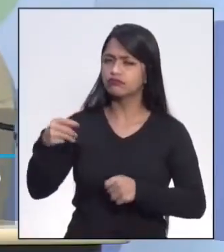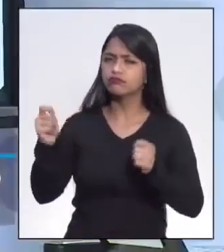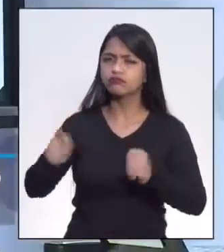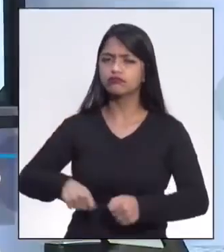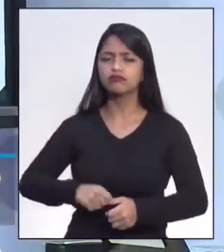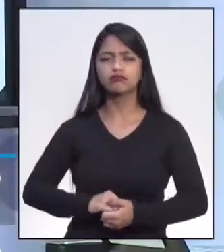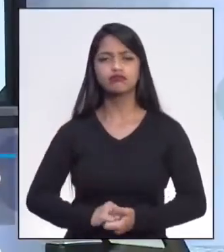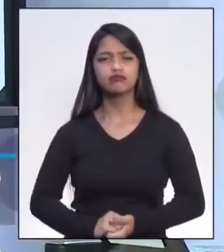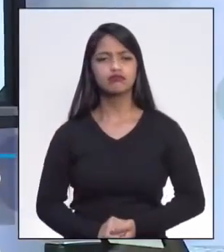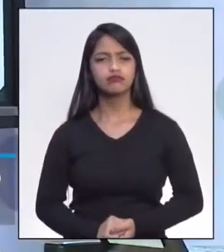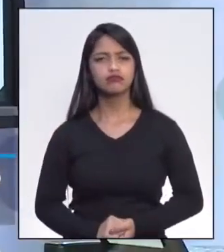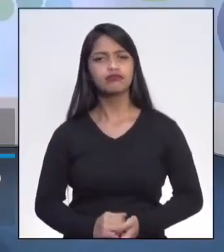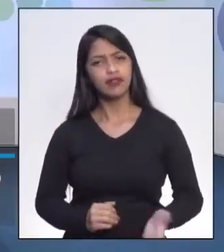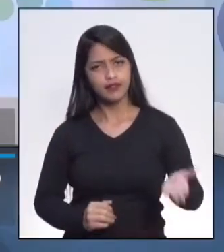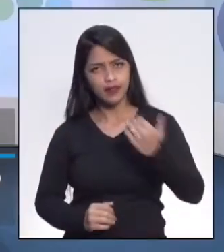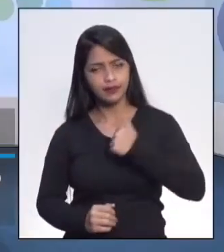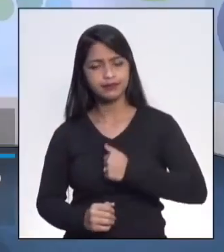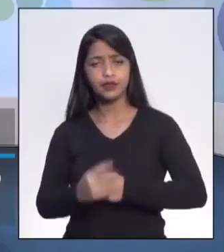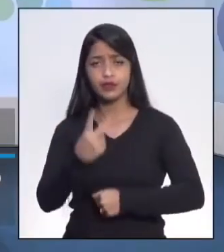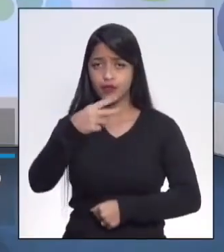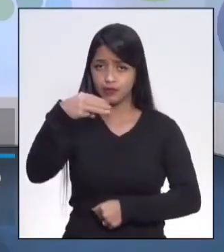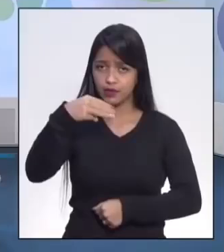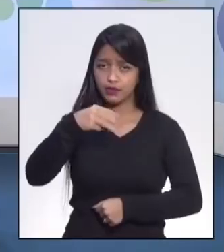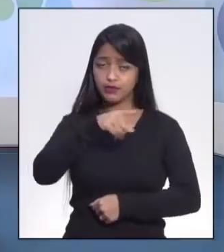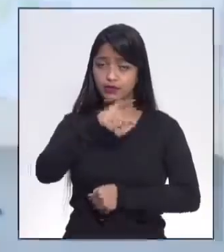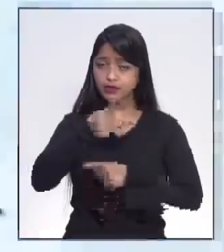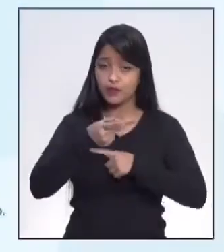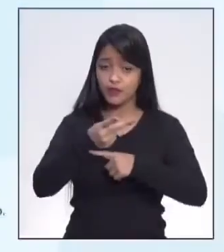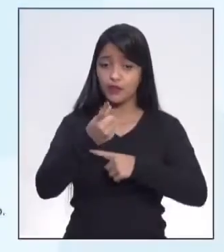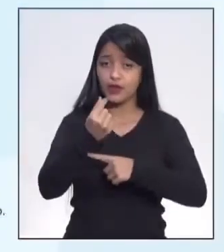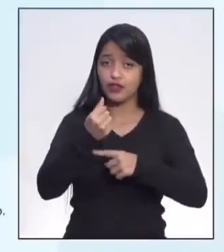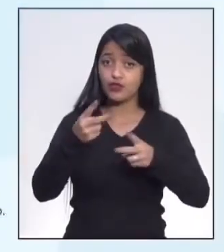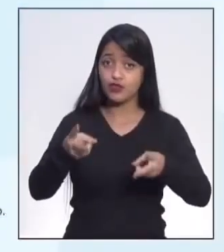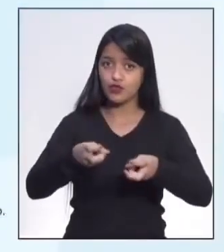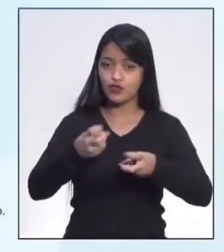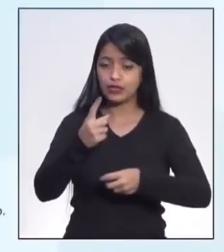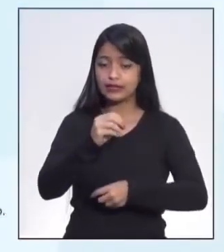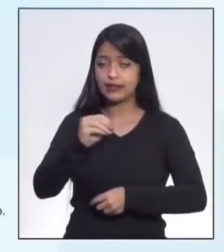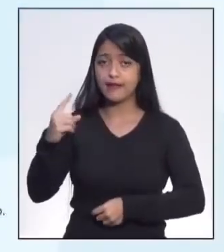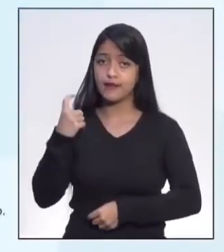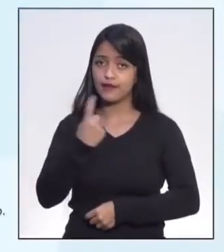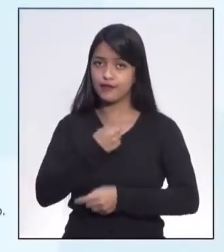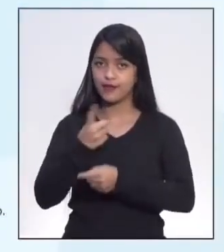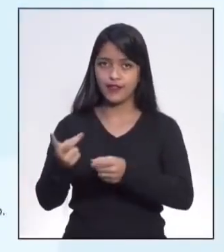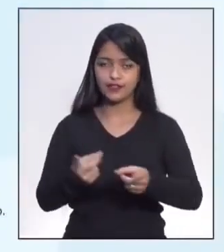Alessandra. Vamos lá, gente? 2 minutinhos para achar o lucro em 100 perfumes.